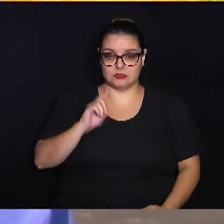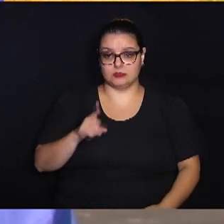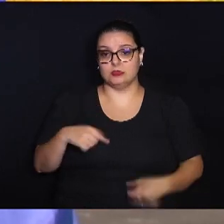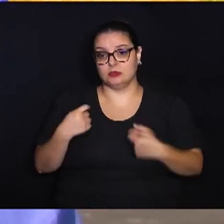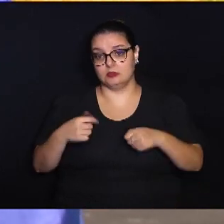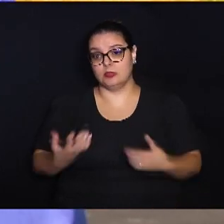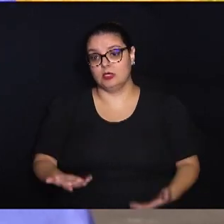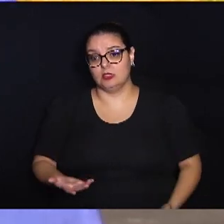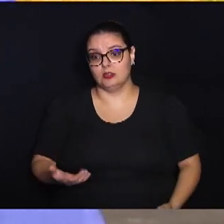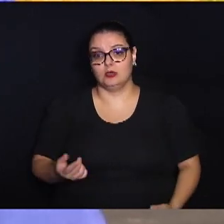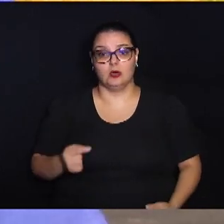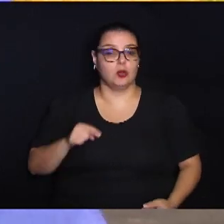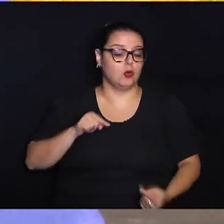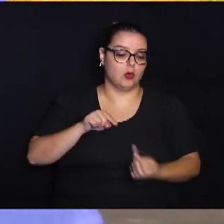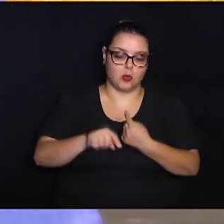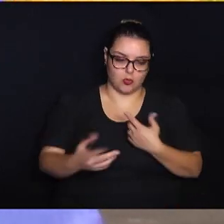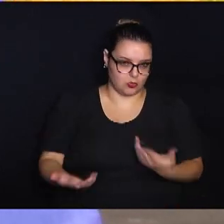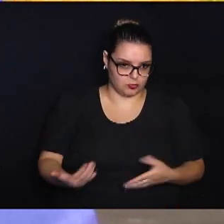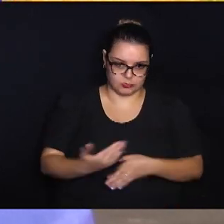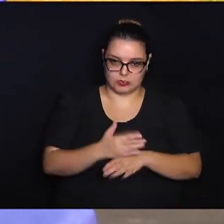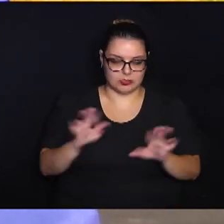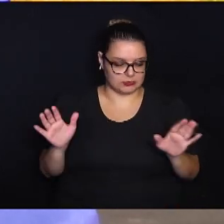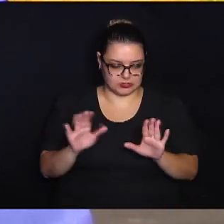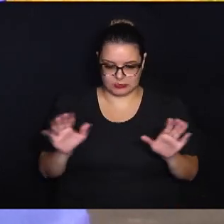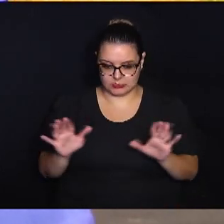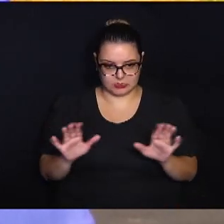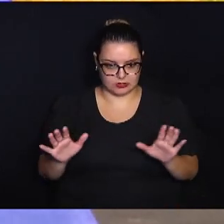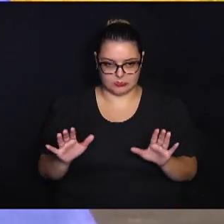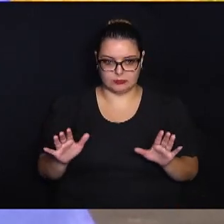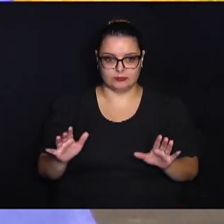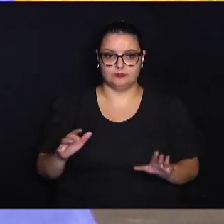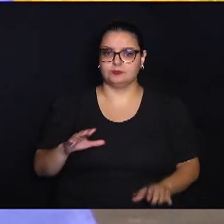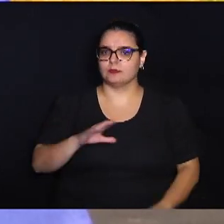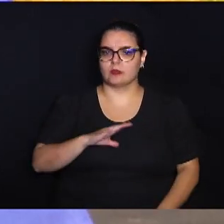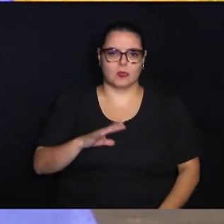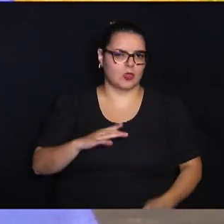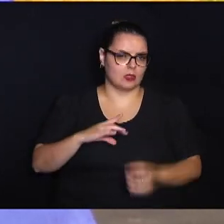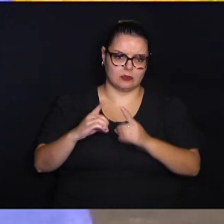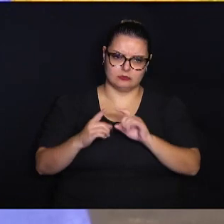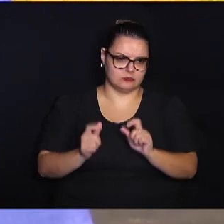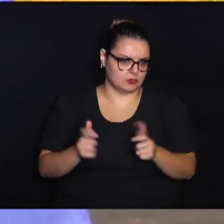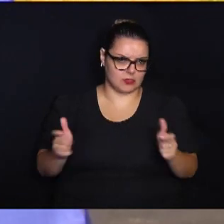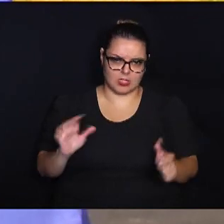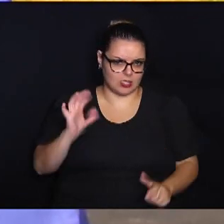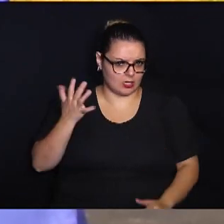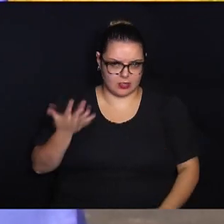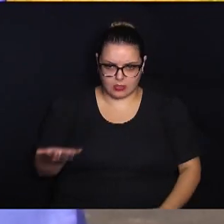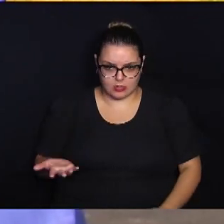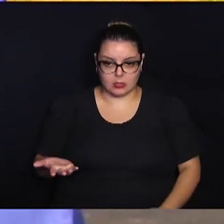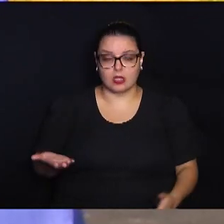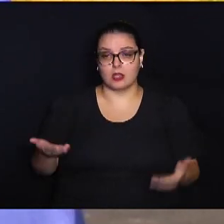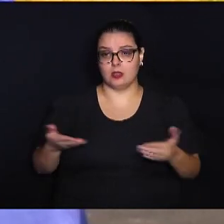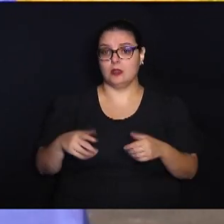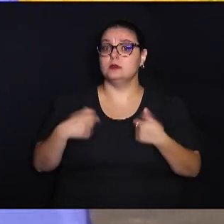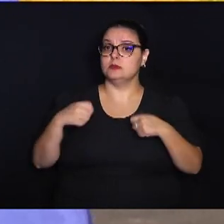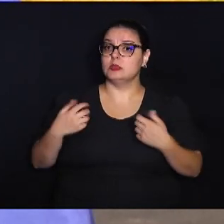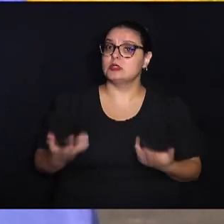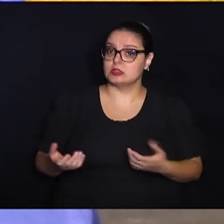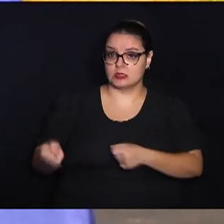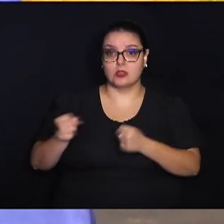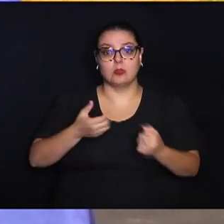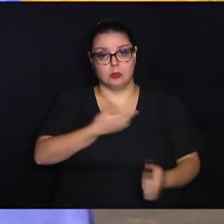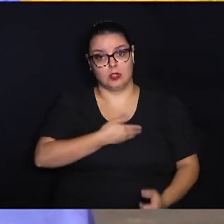gente ser contra os empreendimentos habitacionais. Isso, a cidade é dinâmica e vai acontecer. Agora, é preciso que o poder